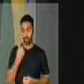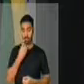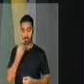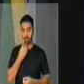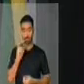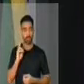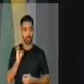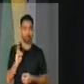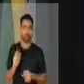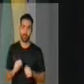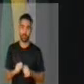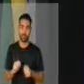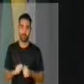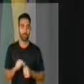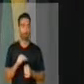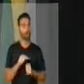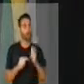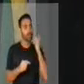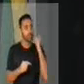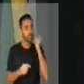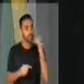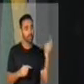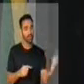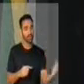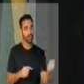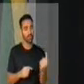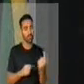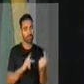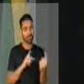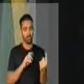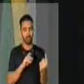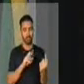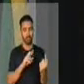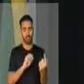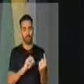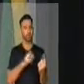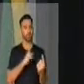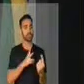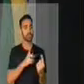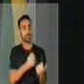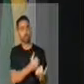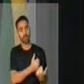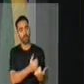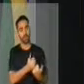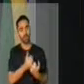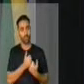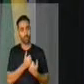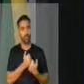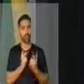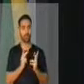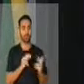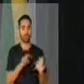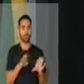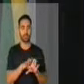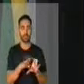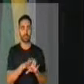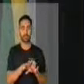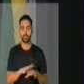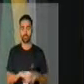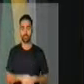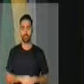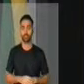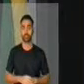chegar o deputado Pedro Cunha Lima, que é outro que igualmente tem sido solidário também a esta causa. E é importante